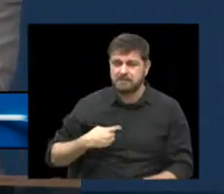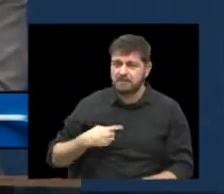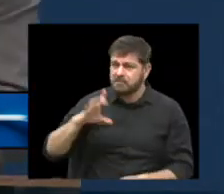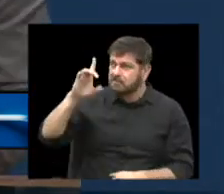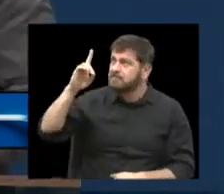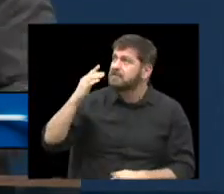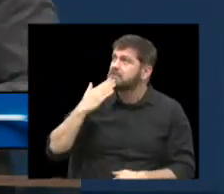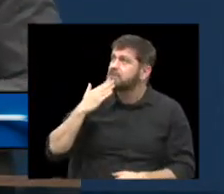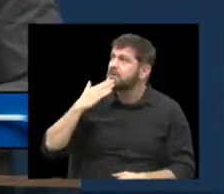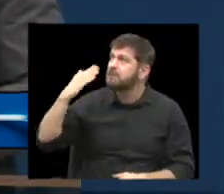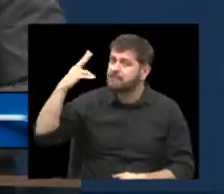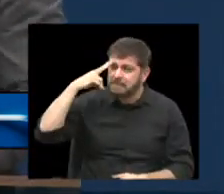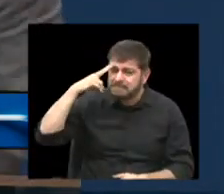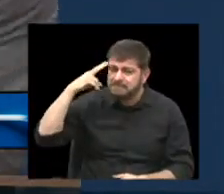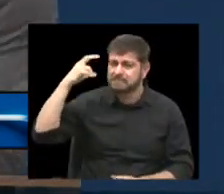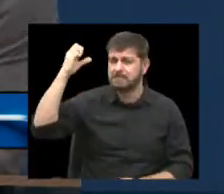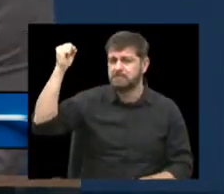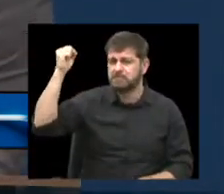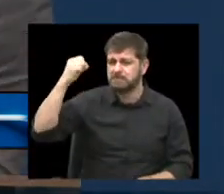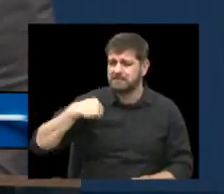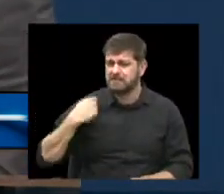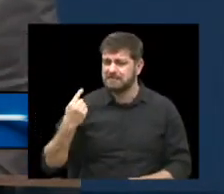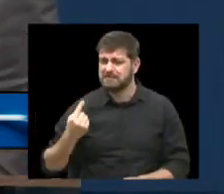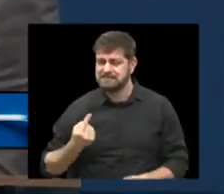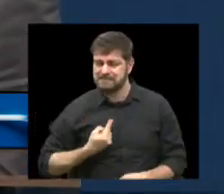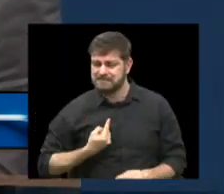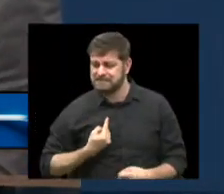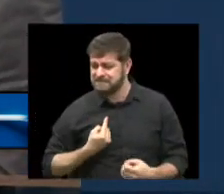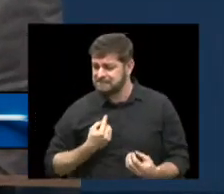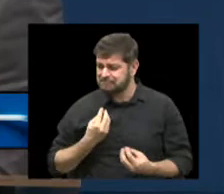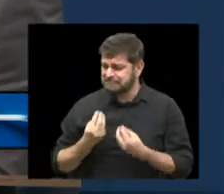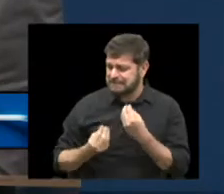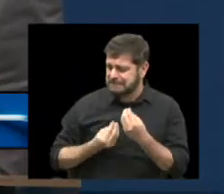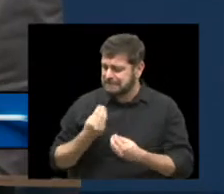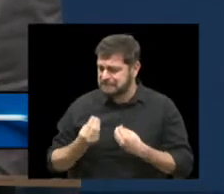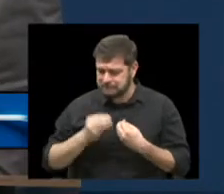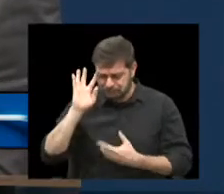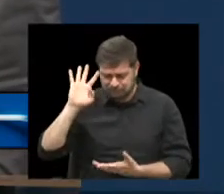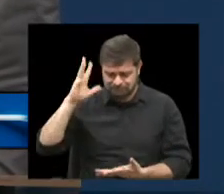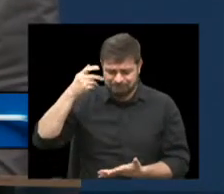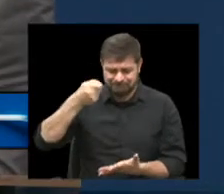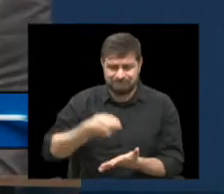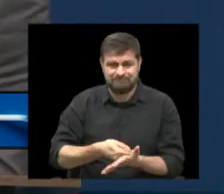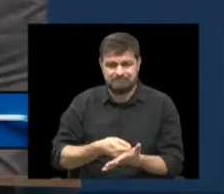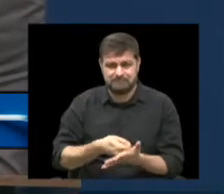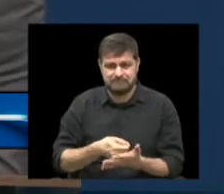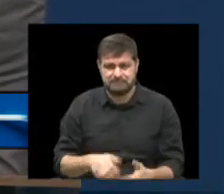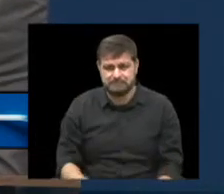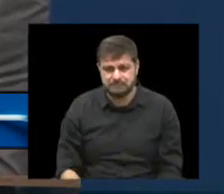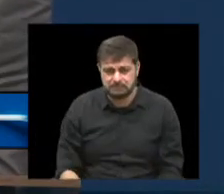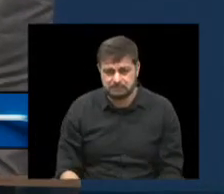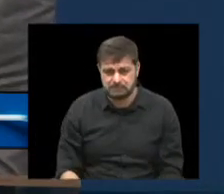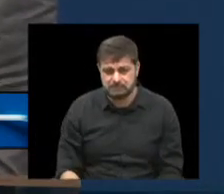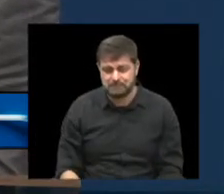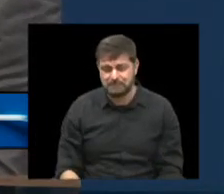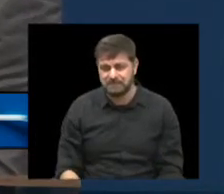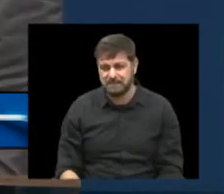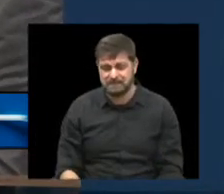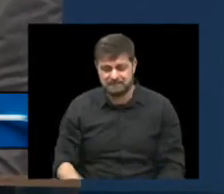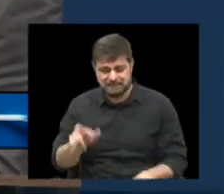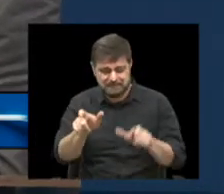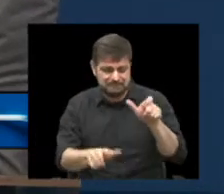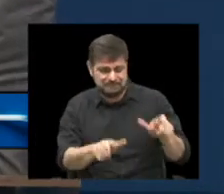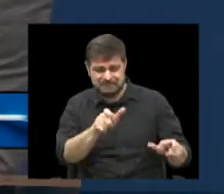sabedoria para que a gente realmente possa tomar uma decisão que não